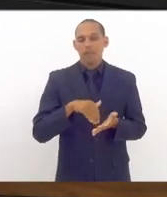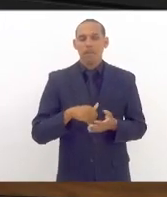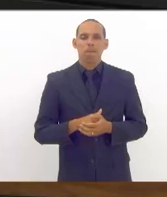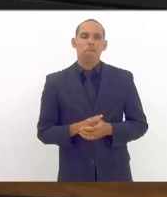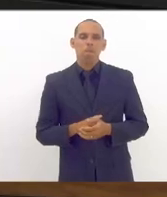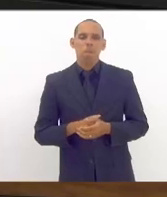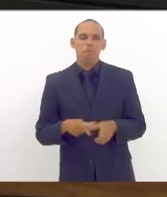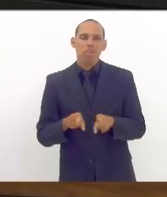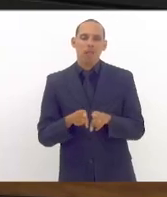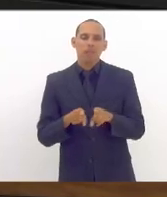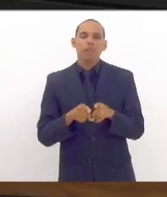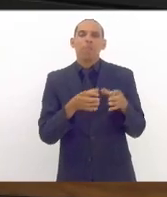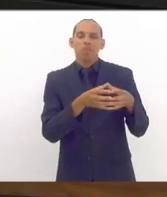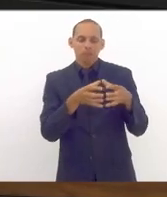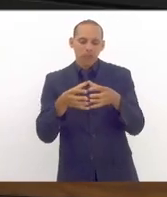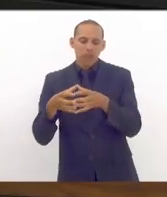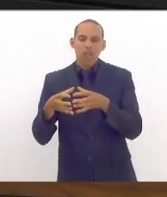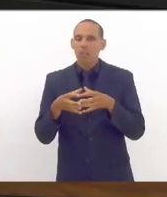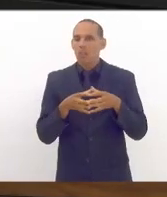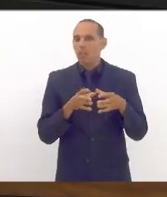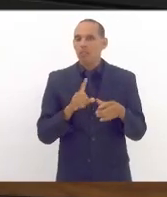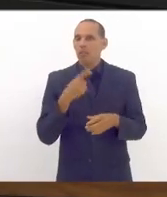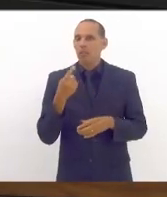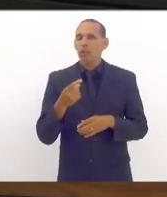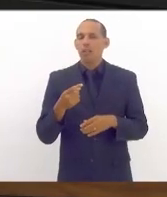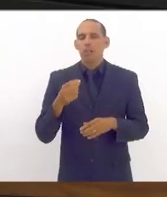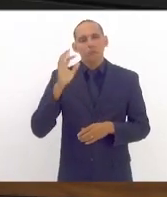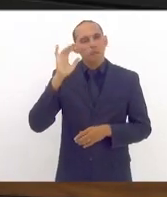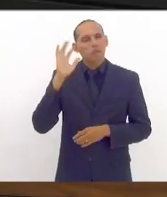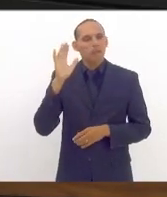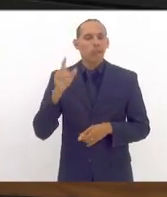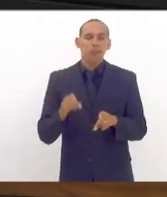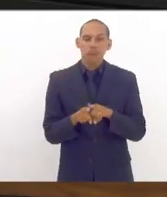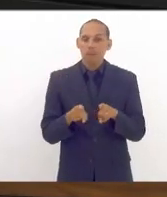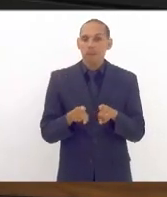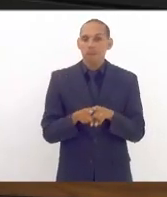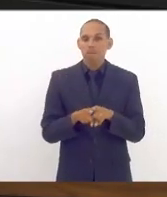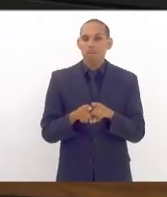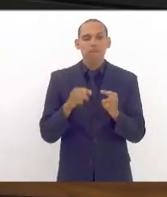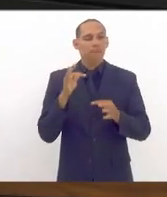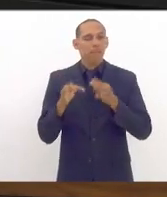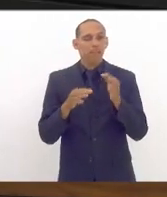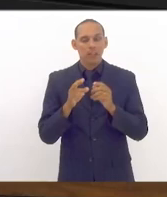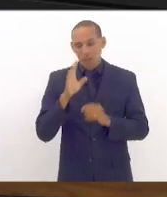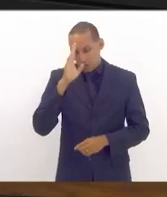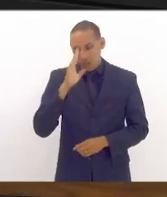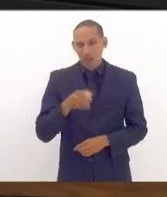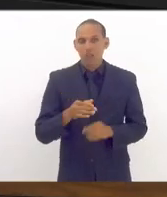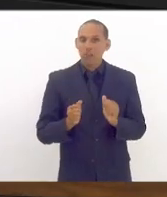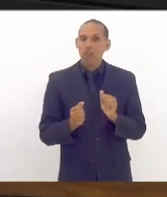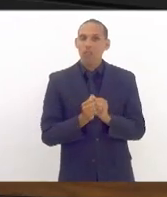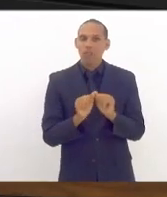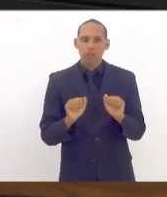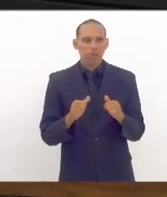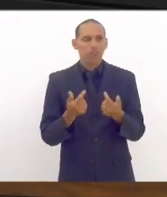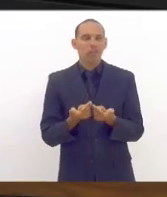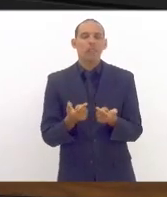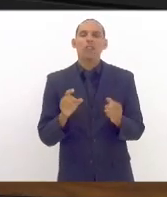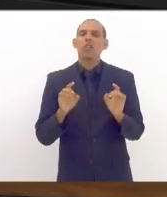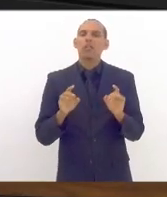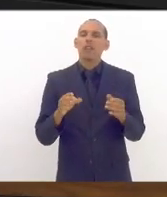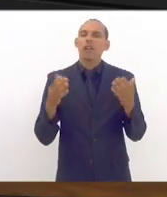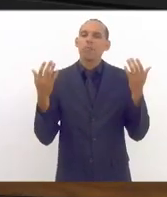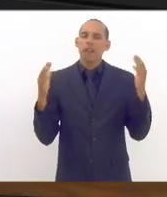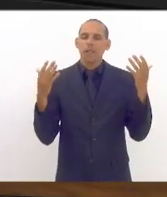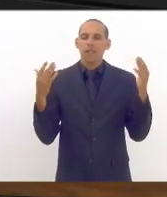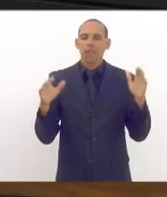os complexos todos que nós temos pensado maltratado diretamente aqui com essa casa então eu só queria parabenizar